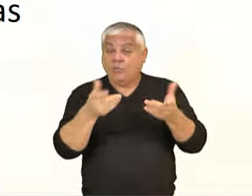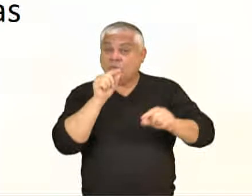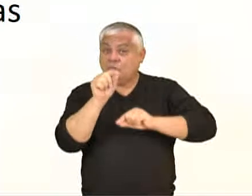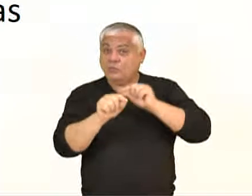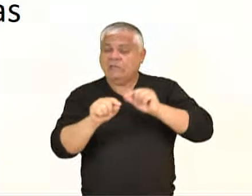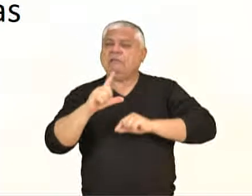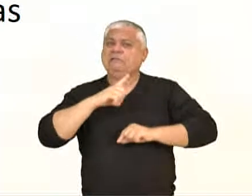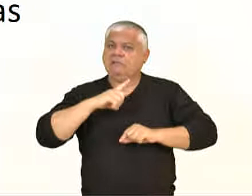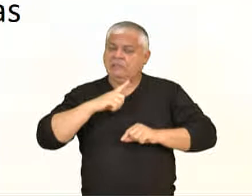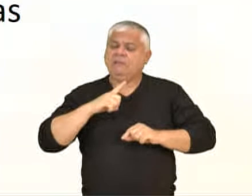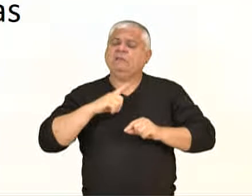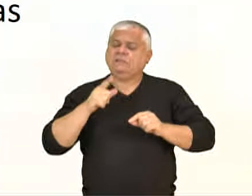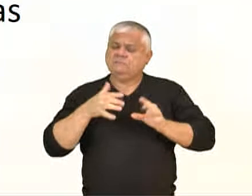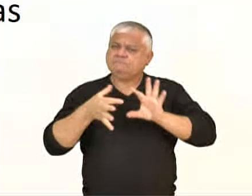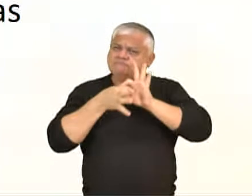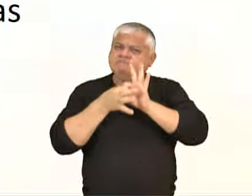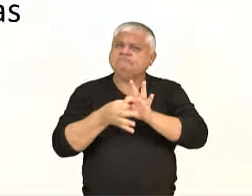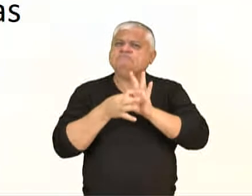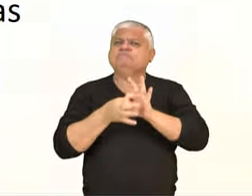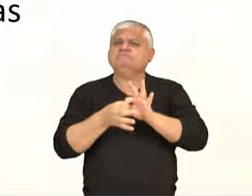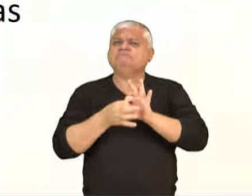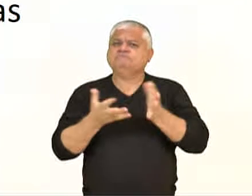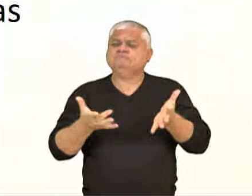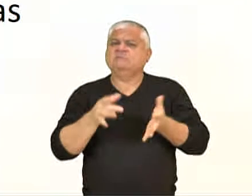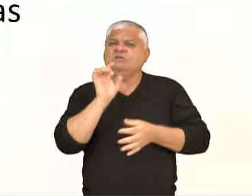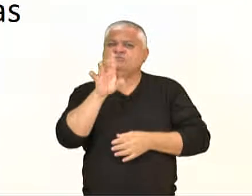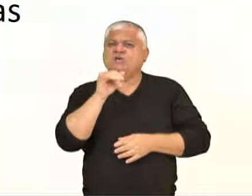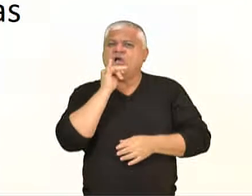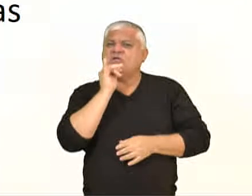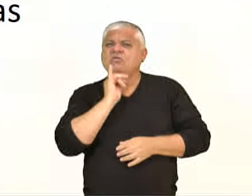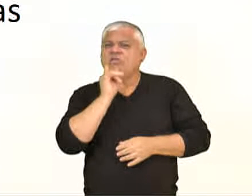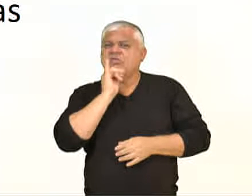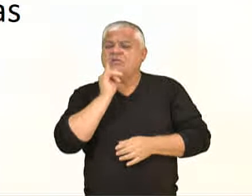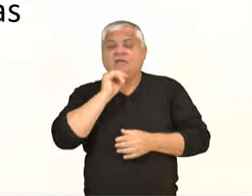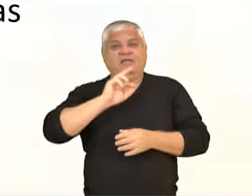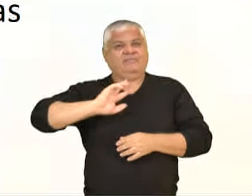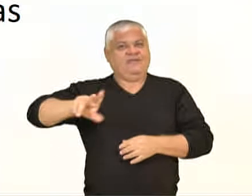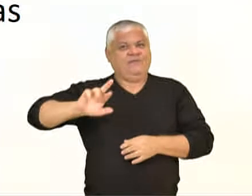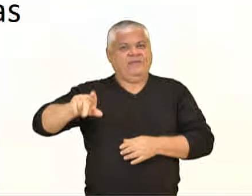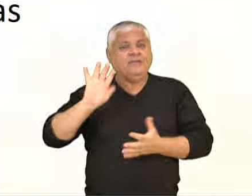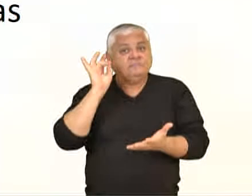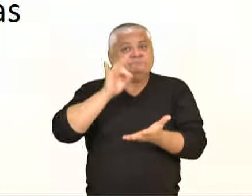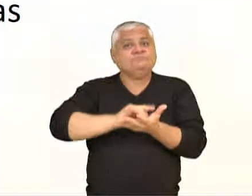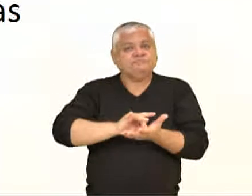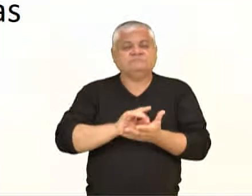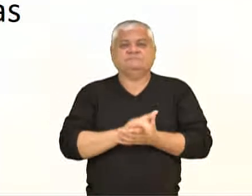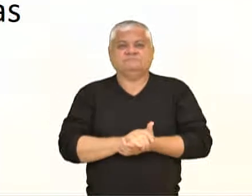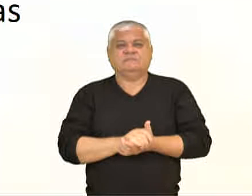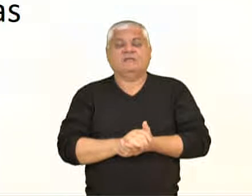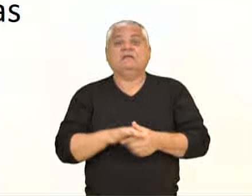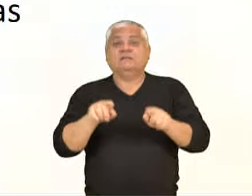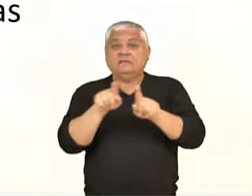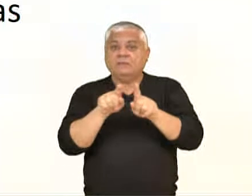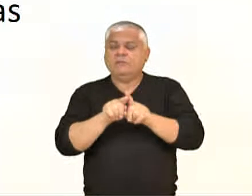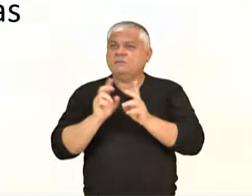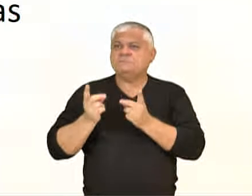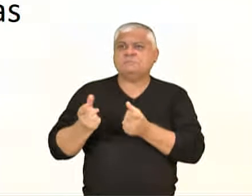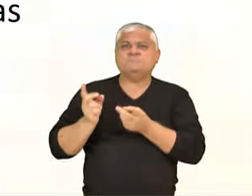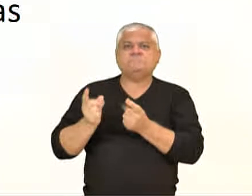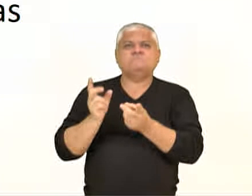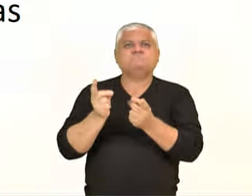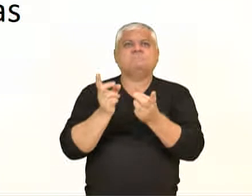são a própria vida concreta e não meramente simbólica. O volume de negócios assumiu proporções comerciais